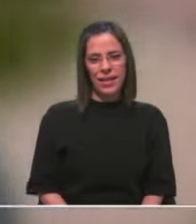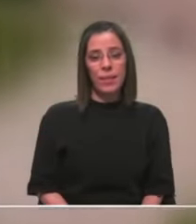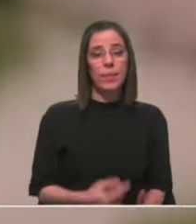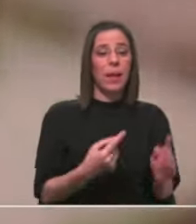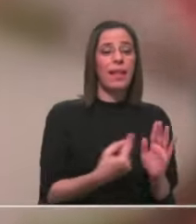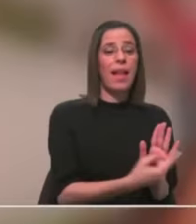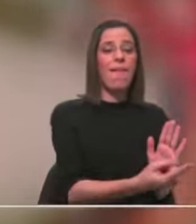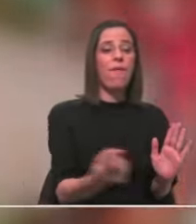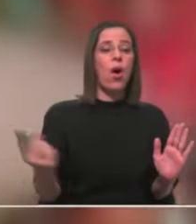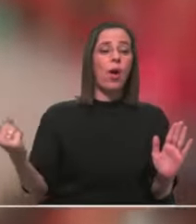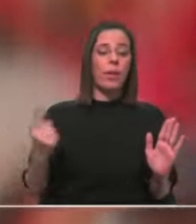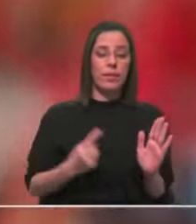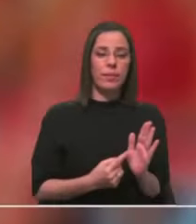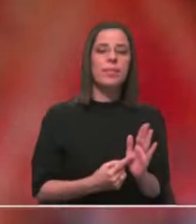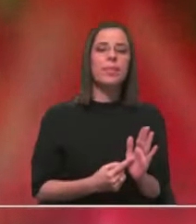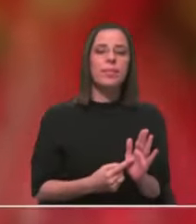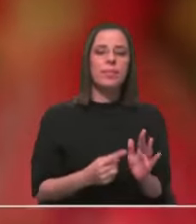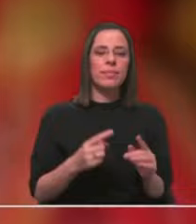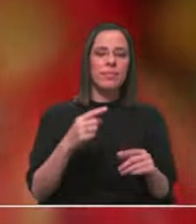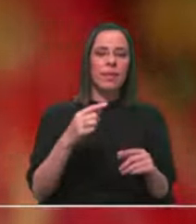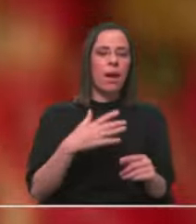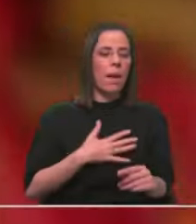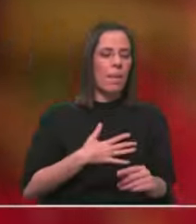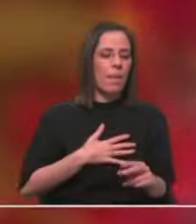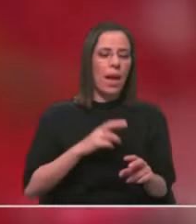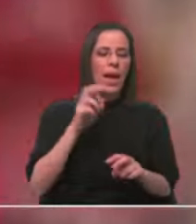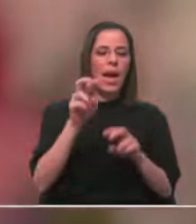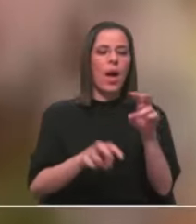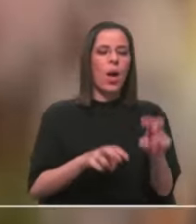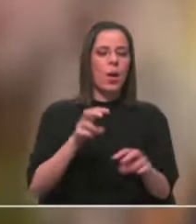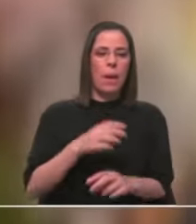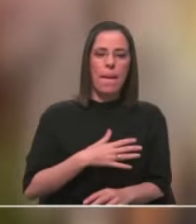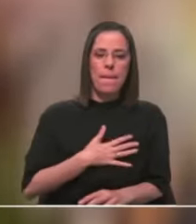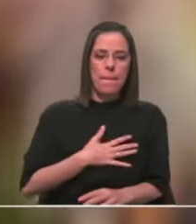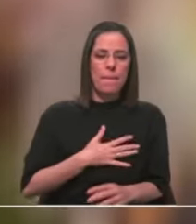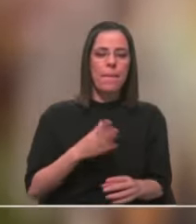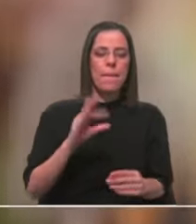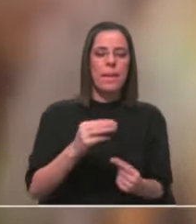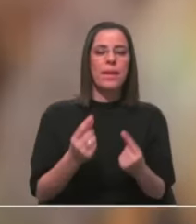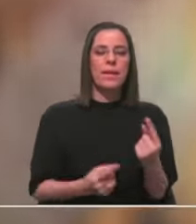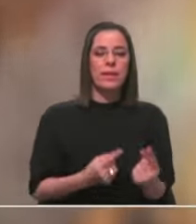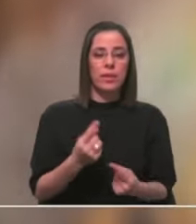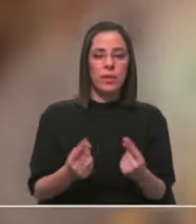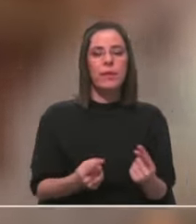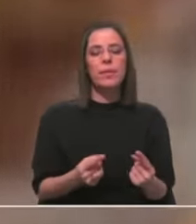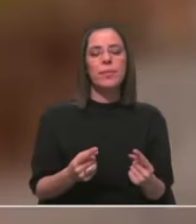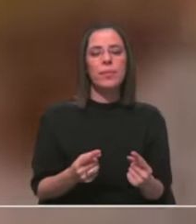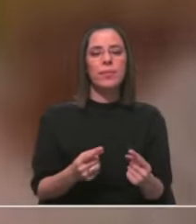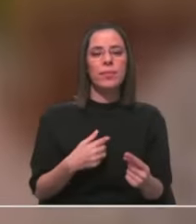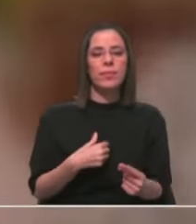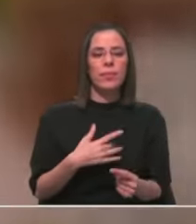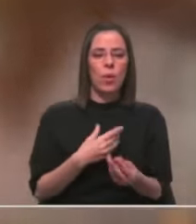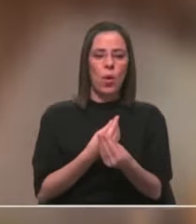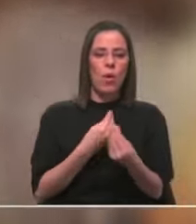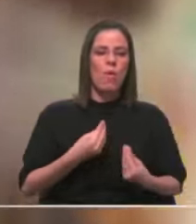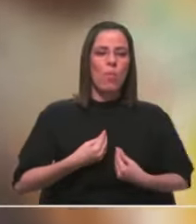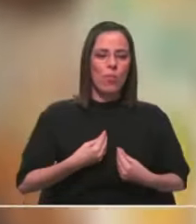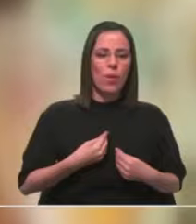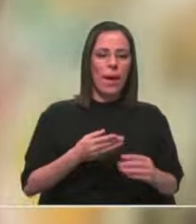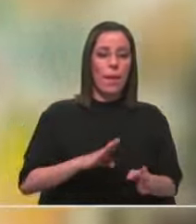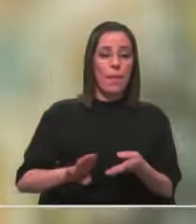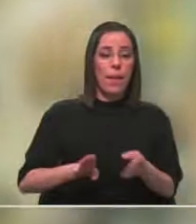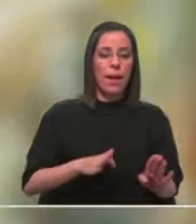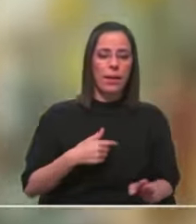volta assim. Está demais. Eu adoro estes carroceizinhos, é tão são giro. Tão giros. Este ano acrescentei mais alguns. Eu adoro estes bonequinhos assim a